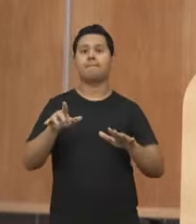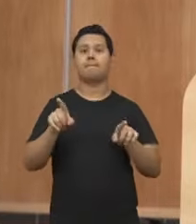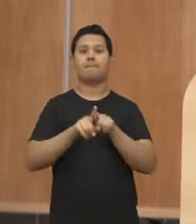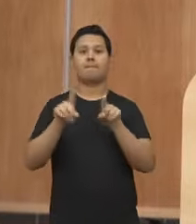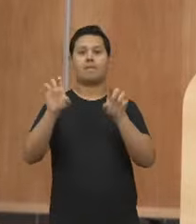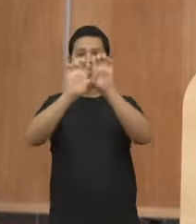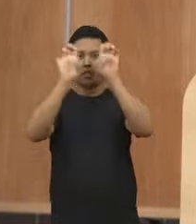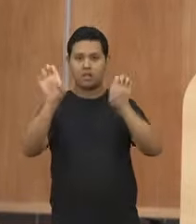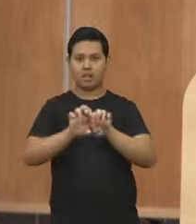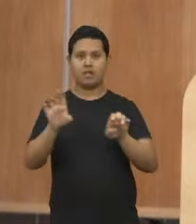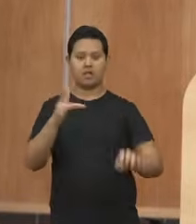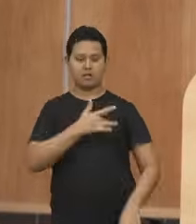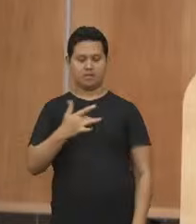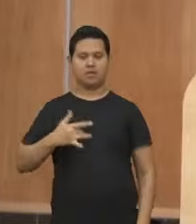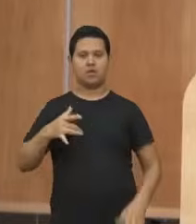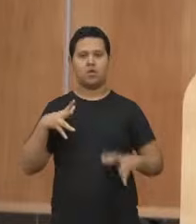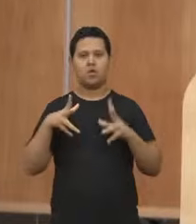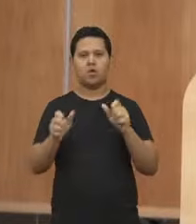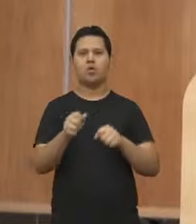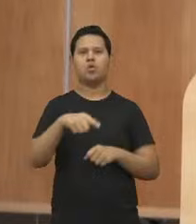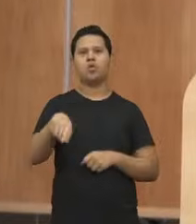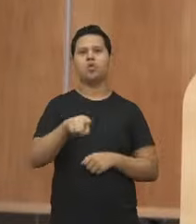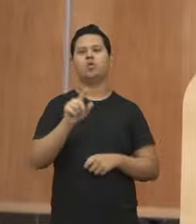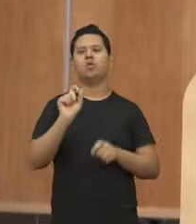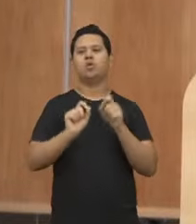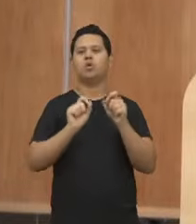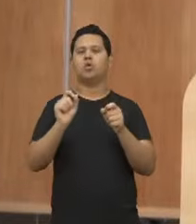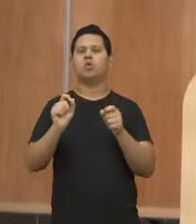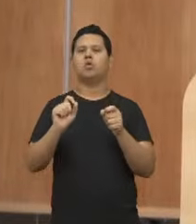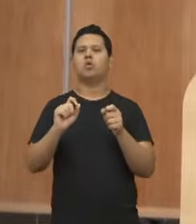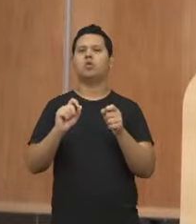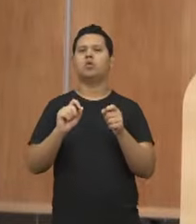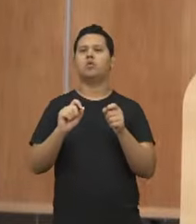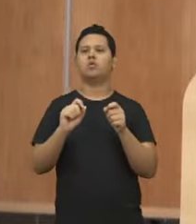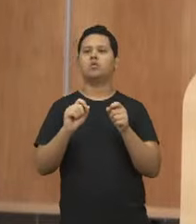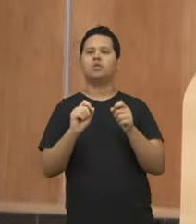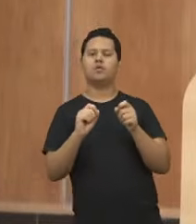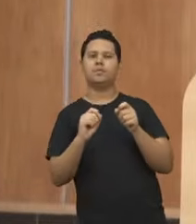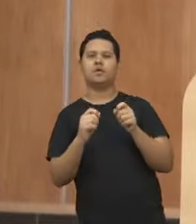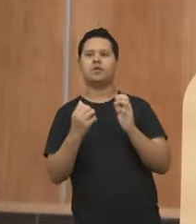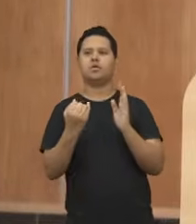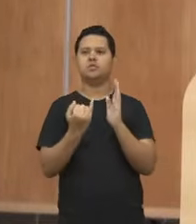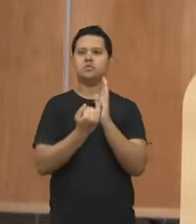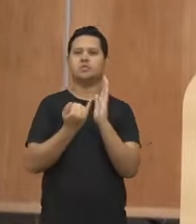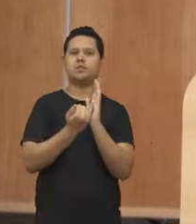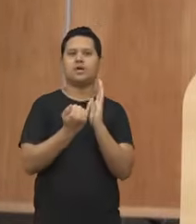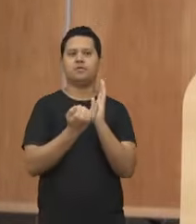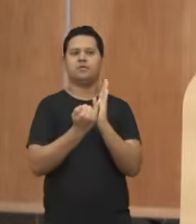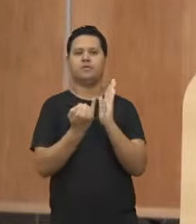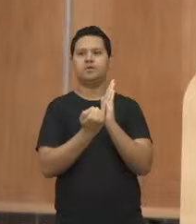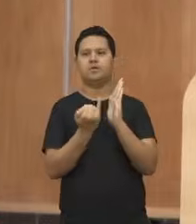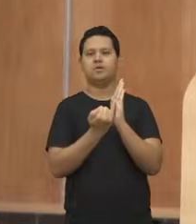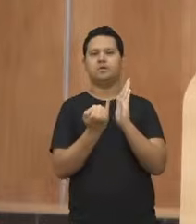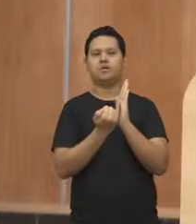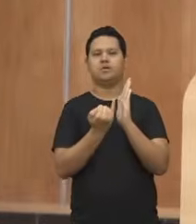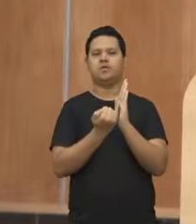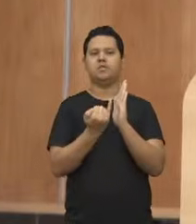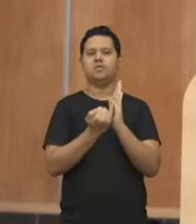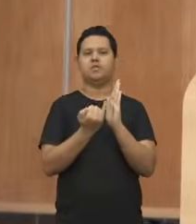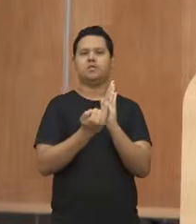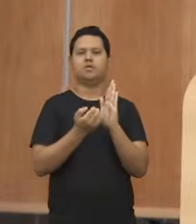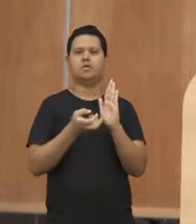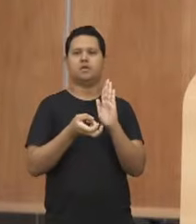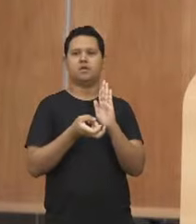infraestrutura, saúde, tudo isso passa pelo Código Tributário. Então, tudo isso aí exige um valor, exige